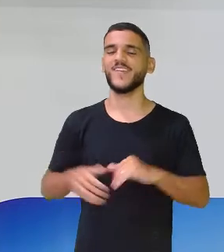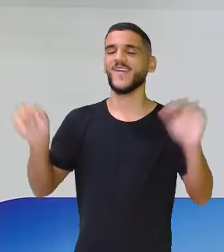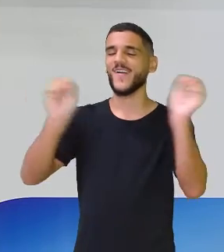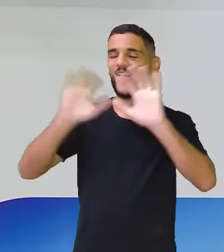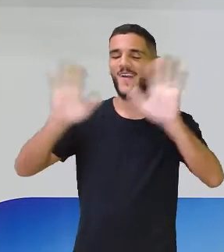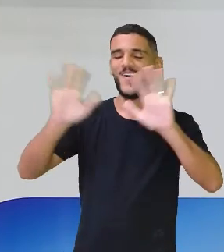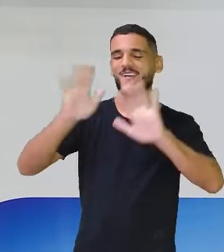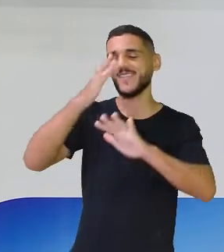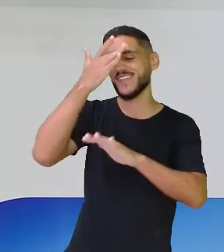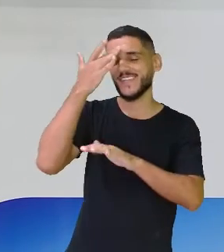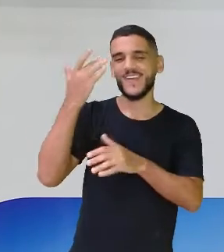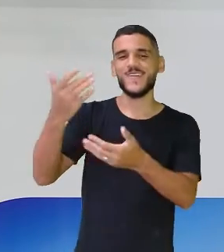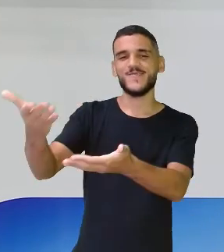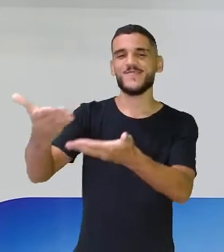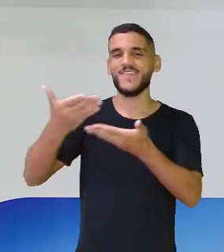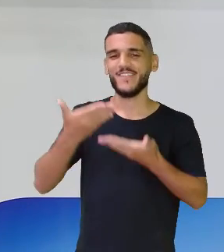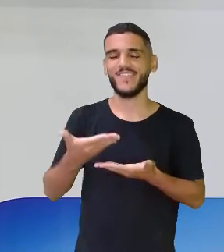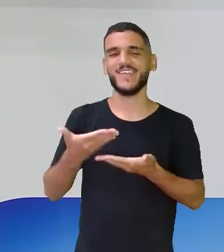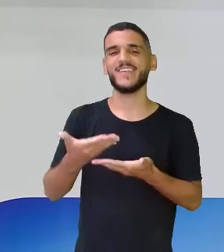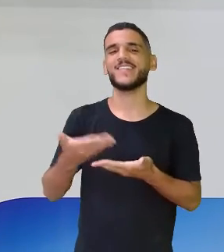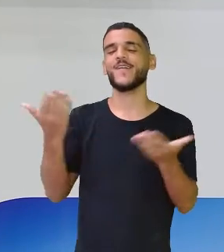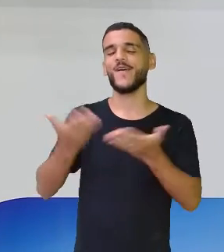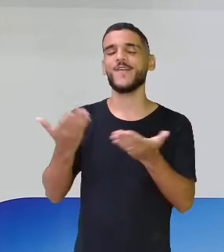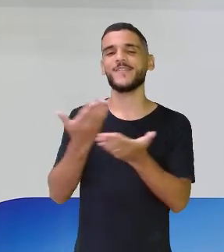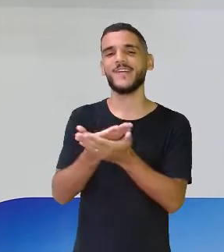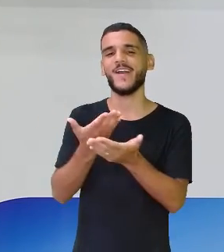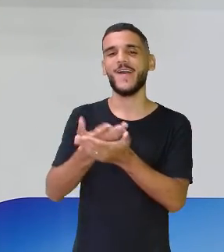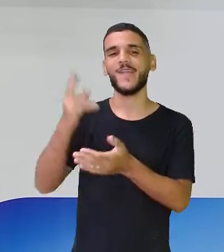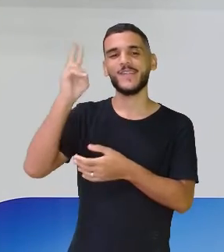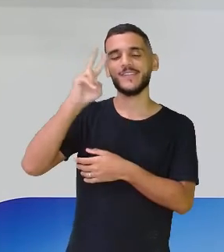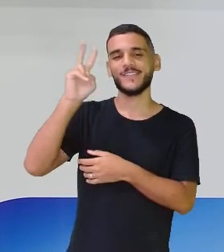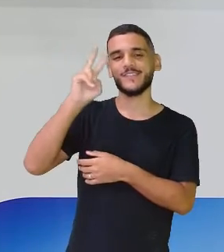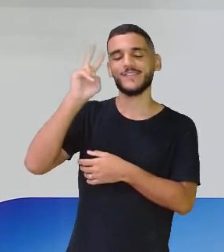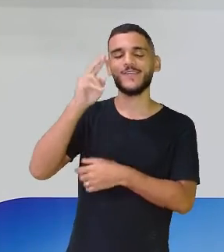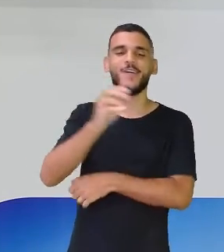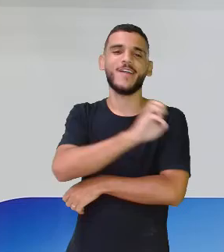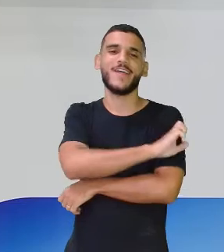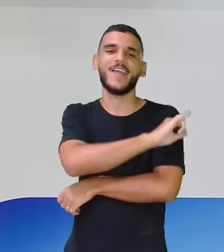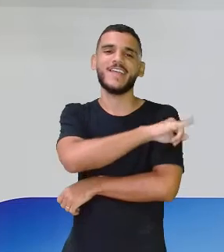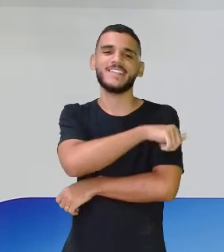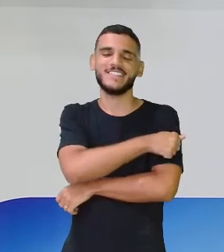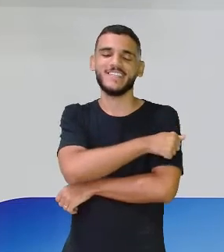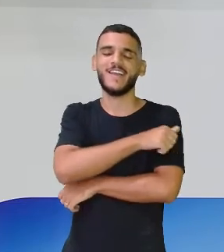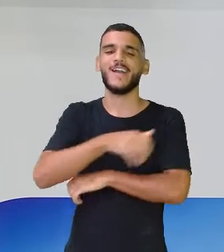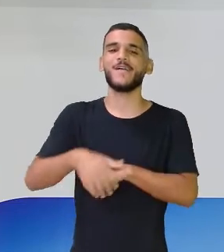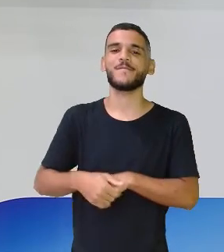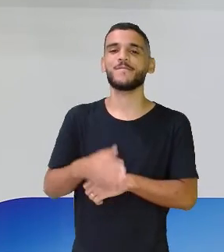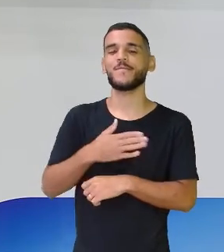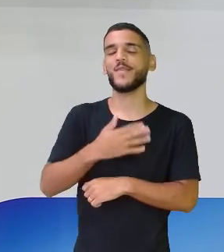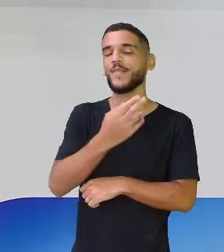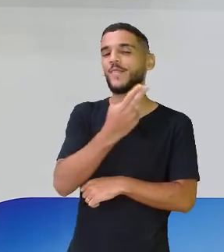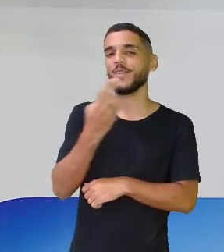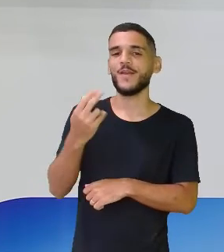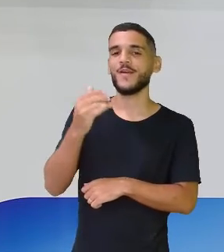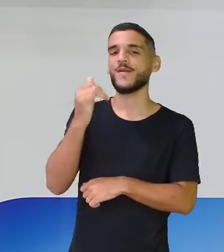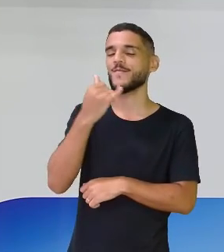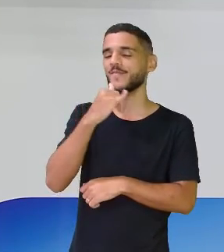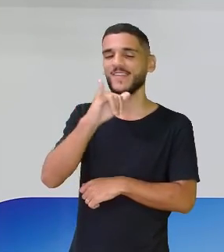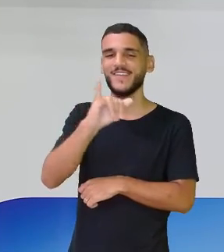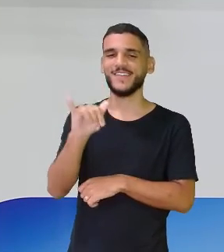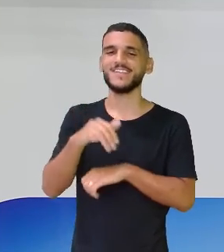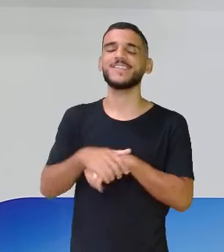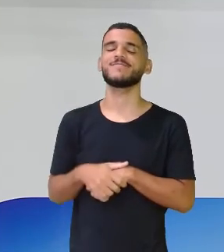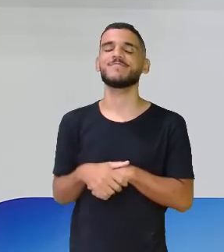Oi, gente, bem-vindos, bem-vindas à nossa aula de História da Educação de Jovens e Adultos. O meu nome é Yolanda, esse é o meu